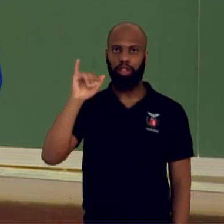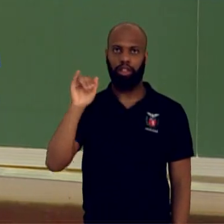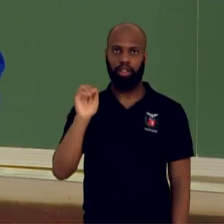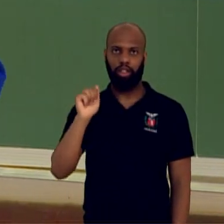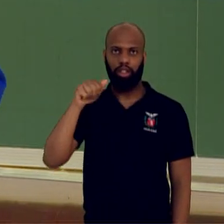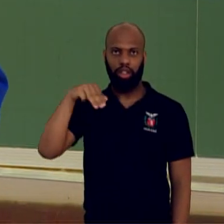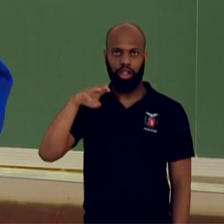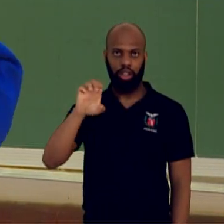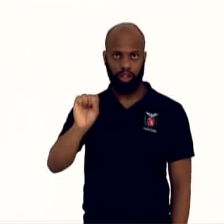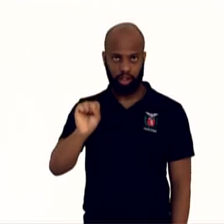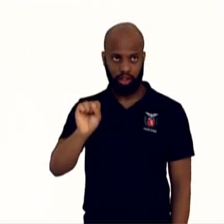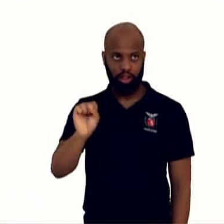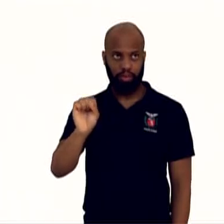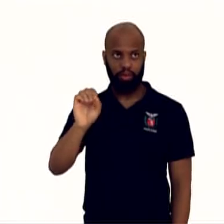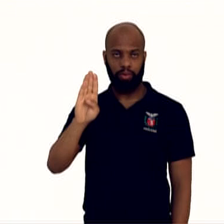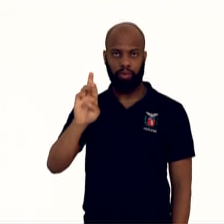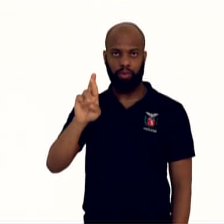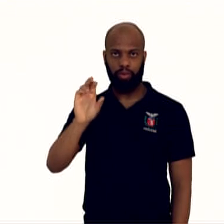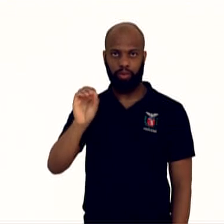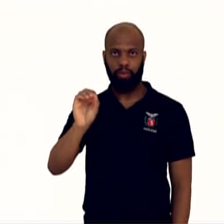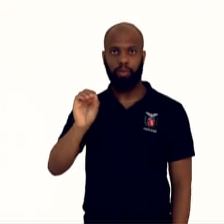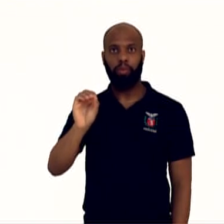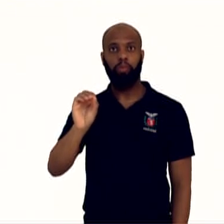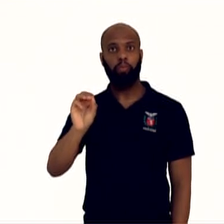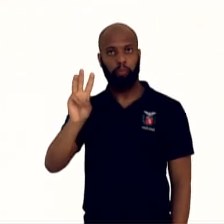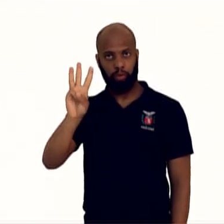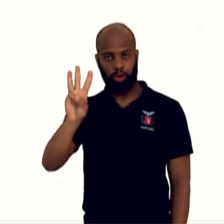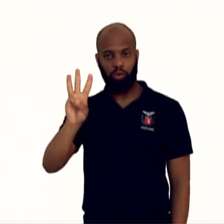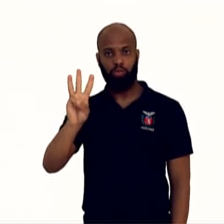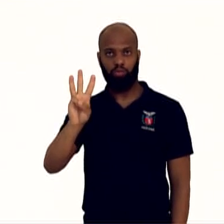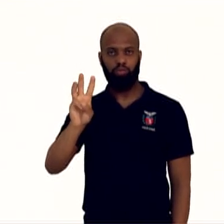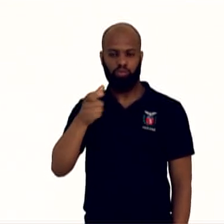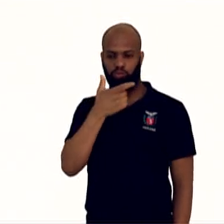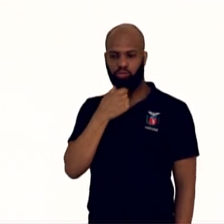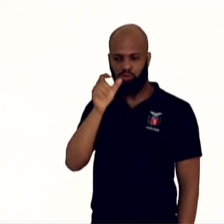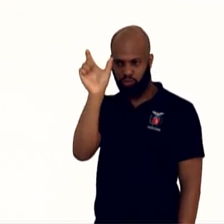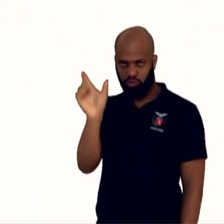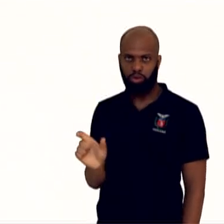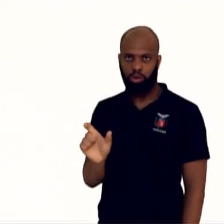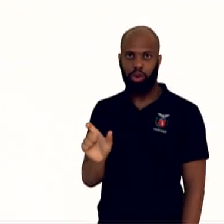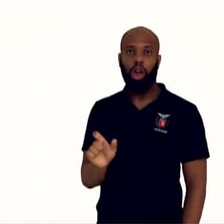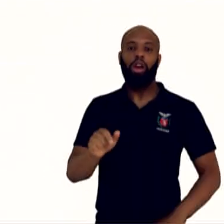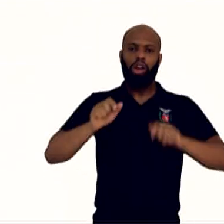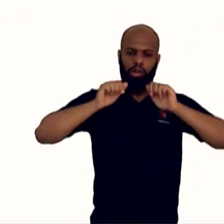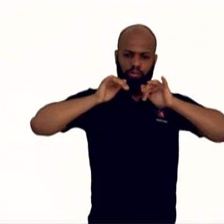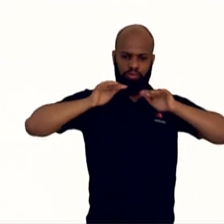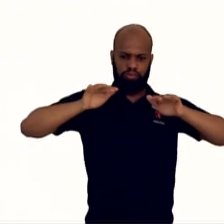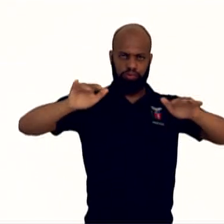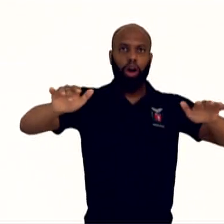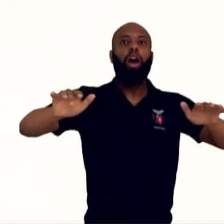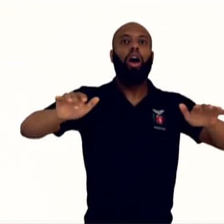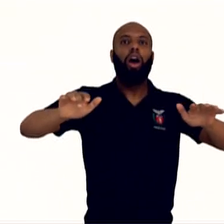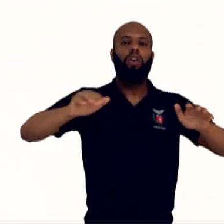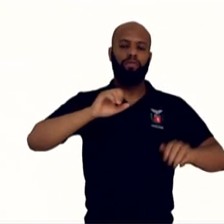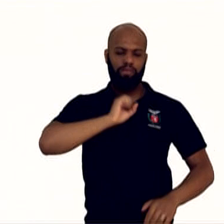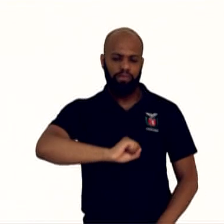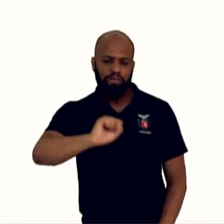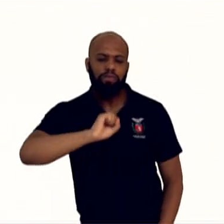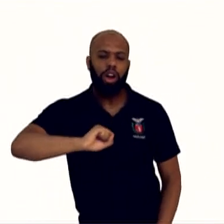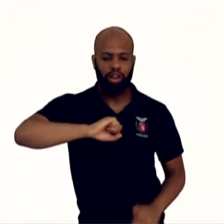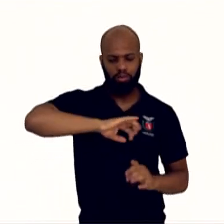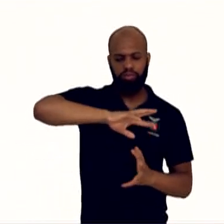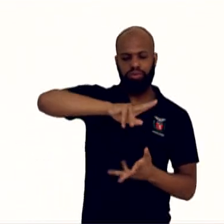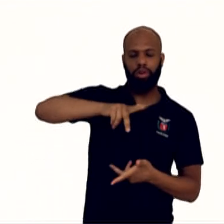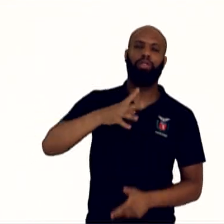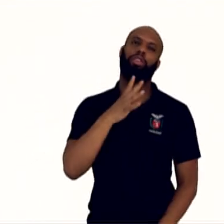James Brown que o funk se espalhou internacionalmente. Como assim, professora? Se espalhou pelo mundo. Foi através